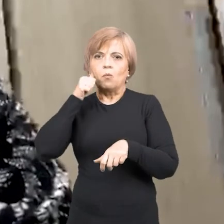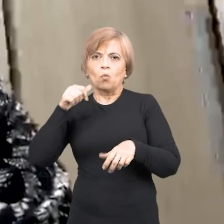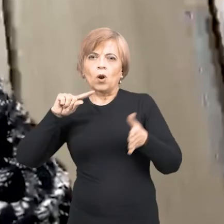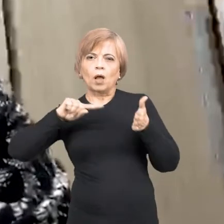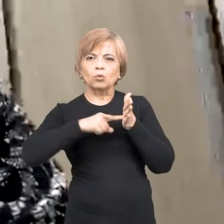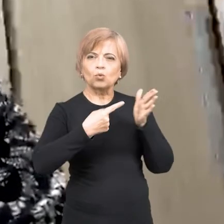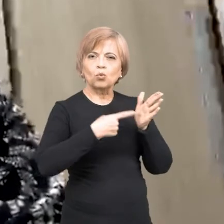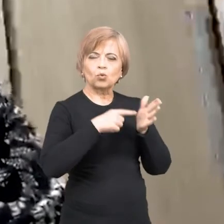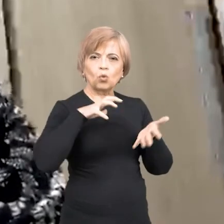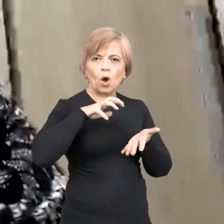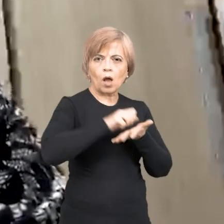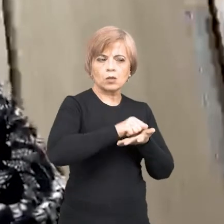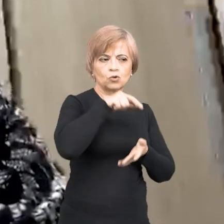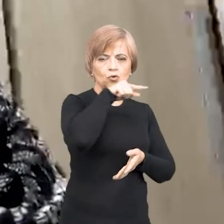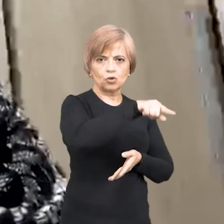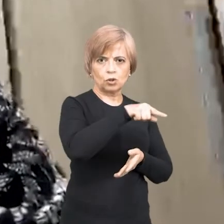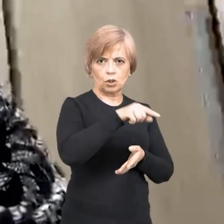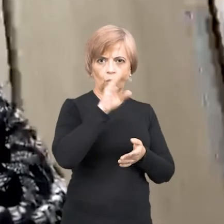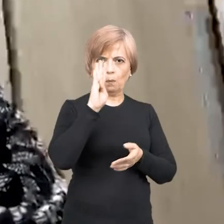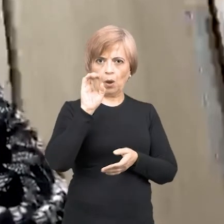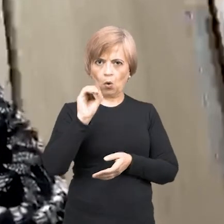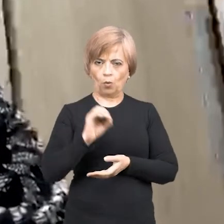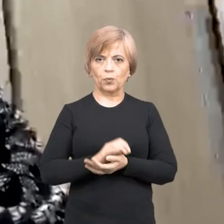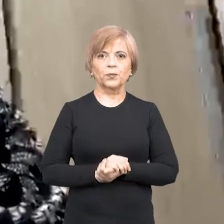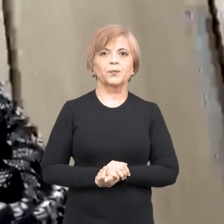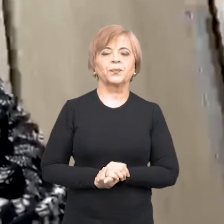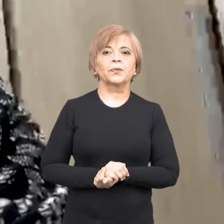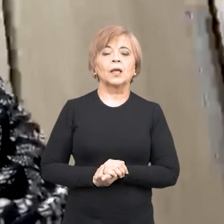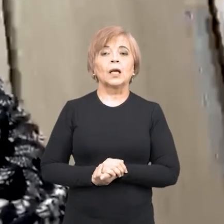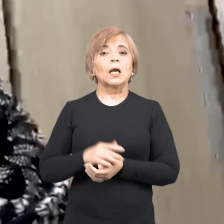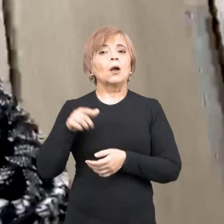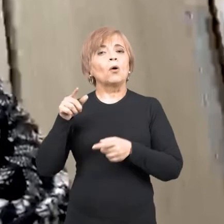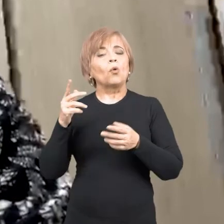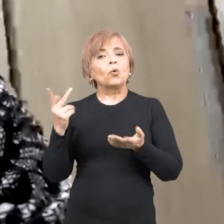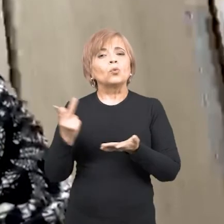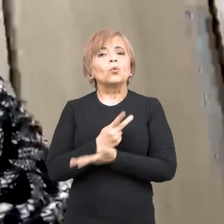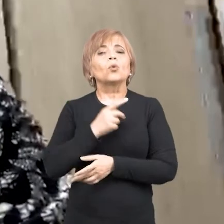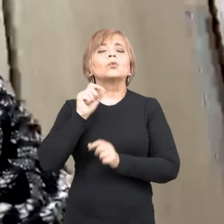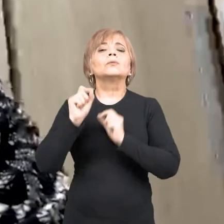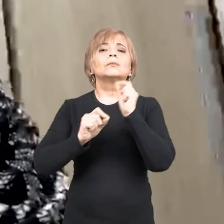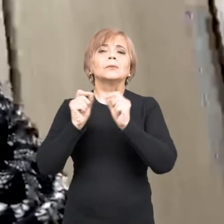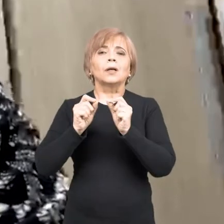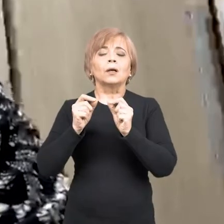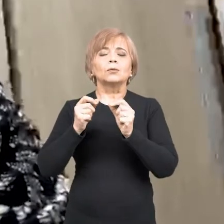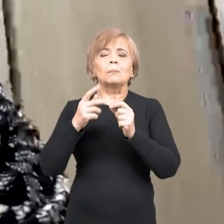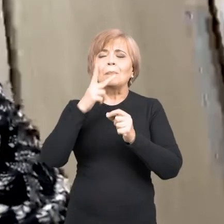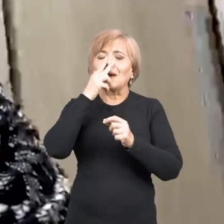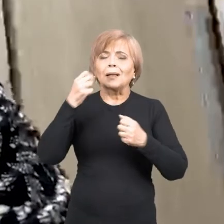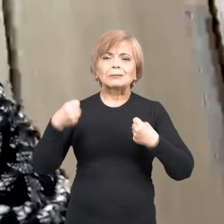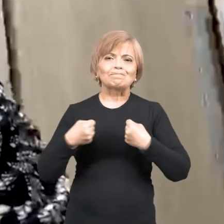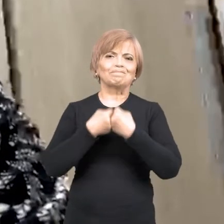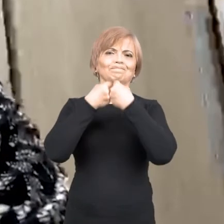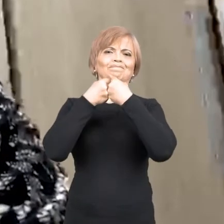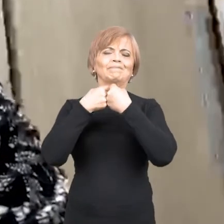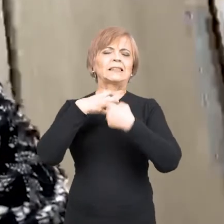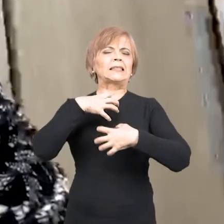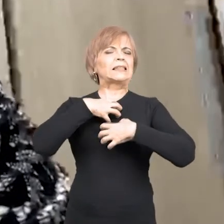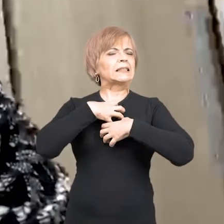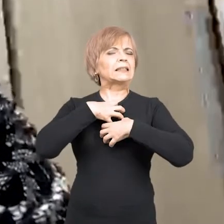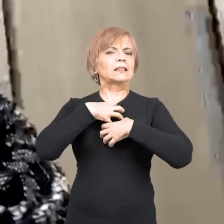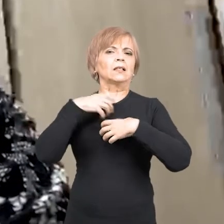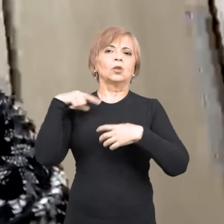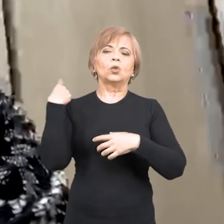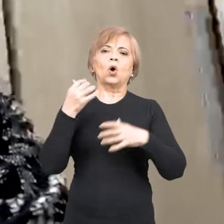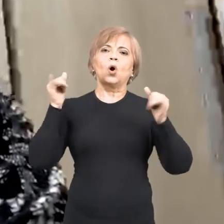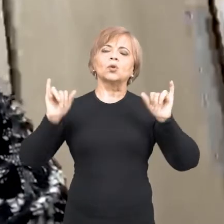vai lá fazer o seu registro de ocorrência da violência que sofreu. Então isso tudo teve um impacto, né, e